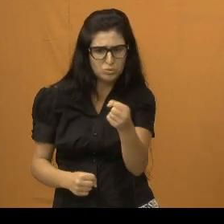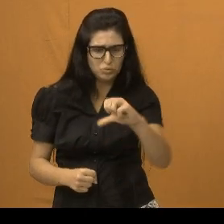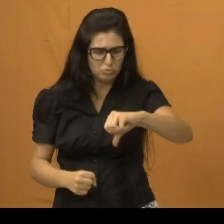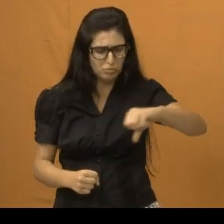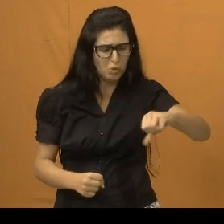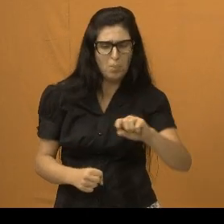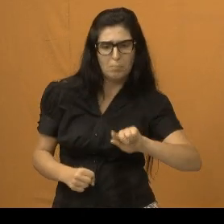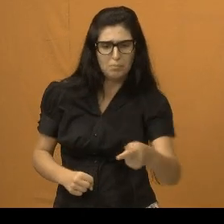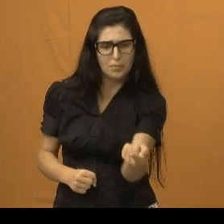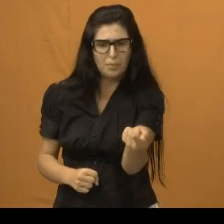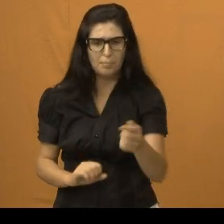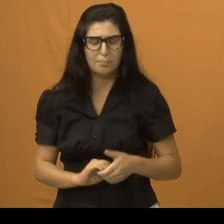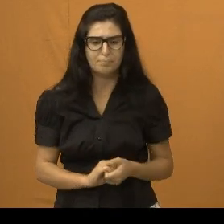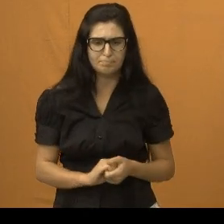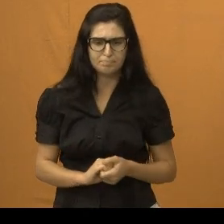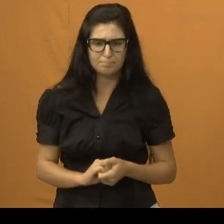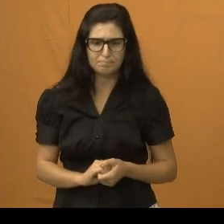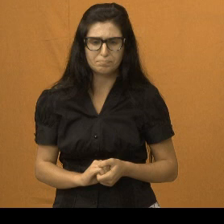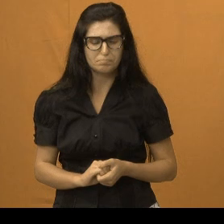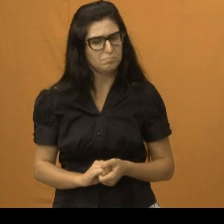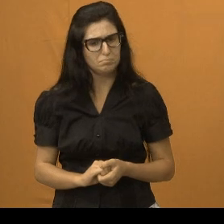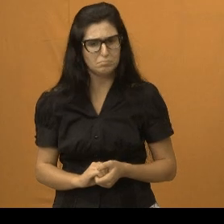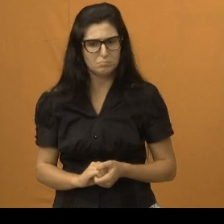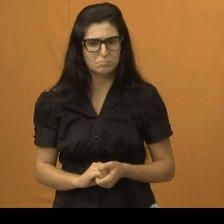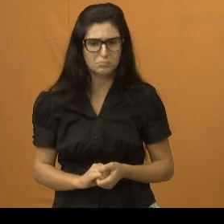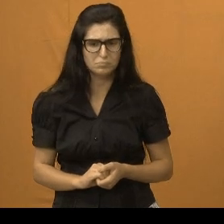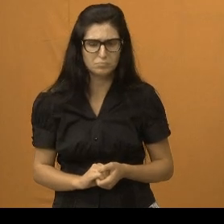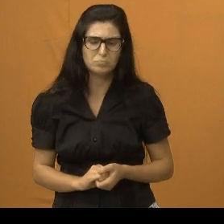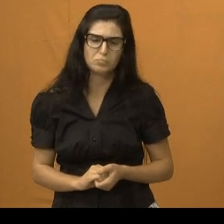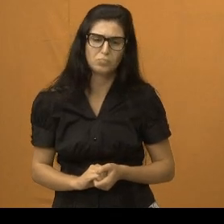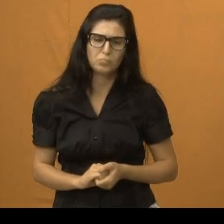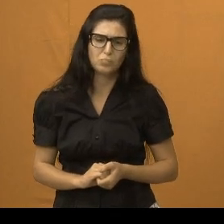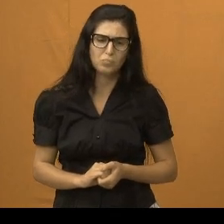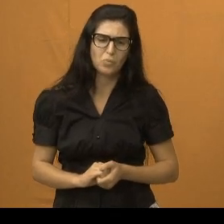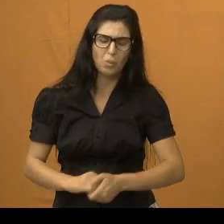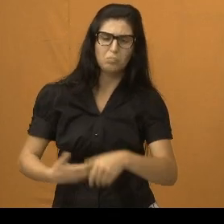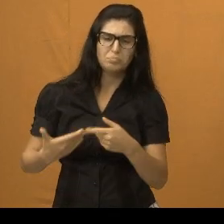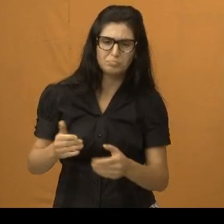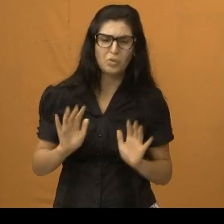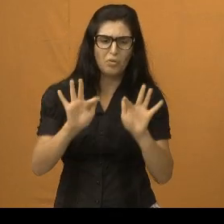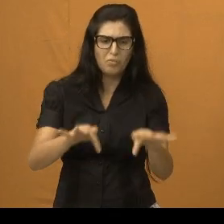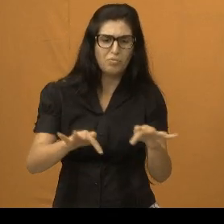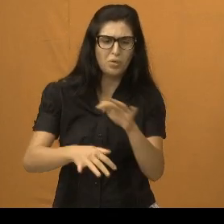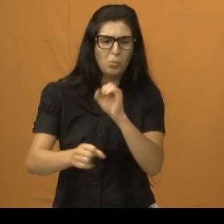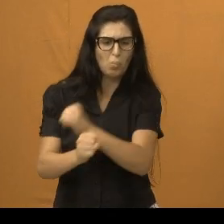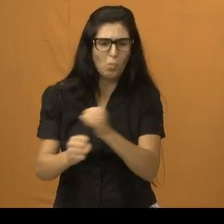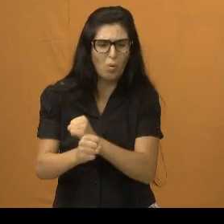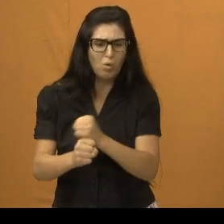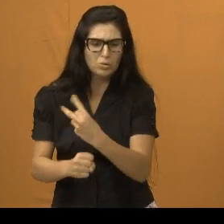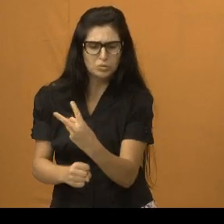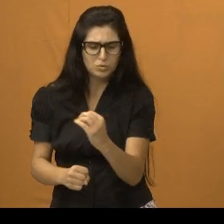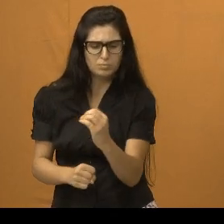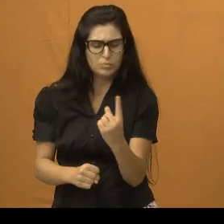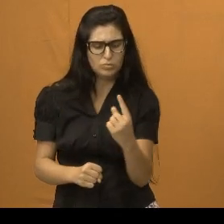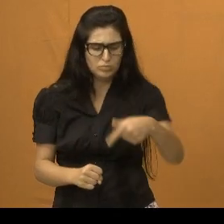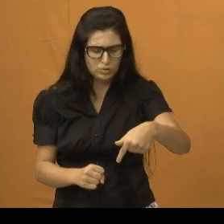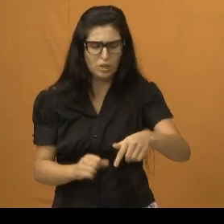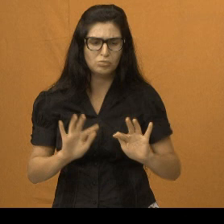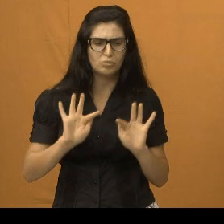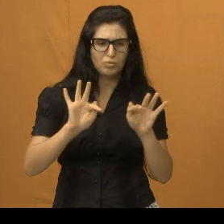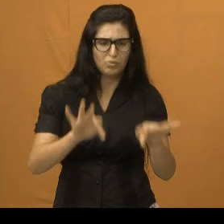mil. Tá? O realizado dessa receita, né, no final do ano 2017, que é o encerramento do terceiro